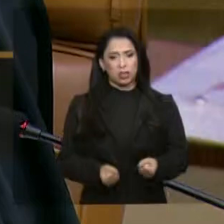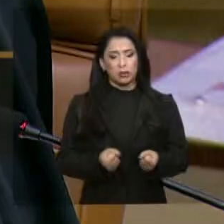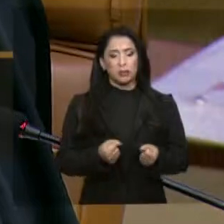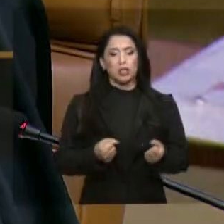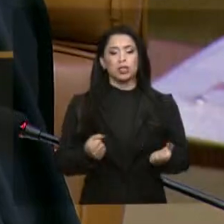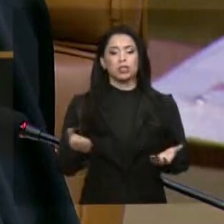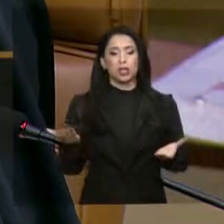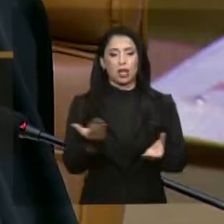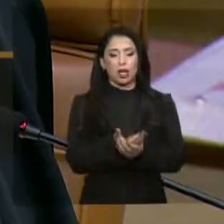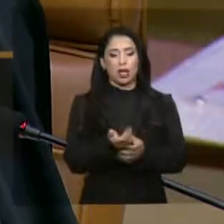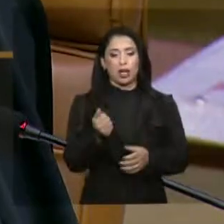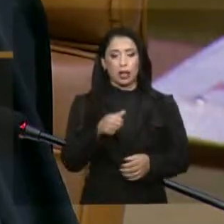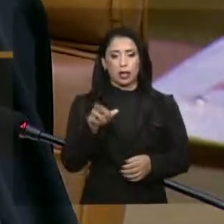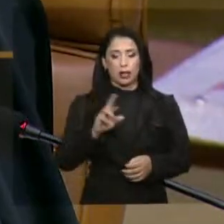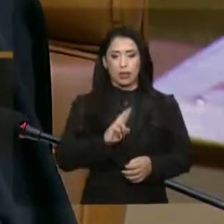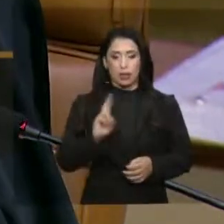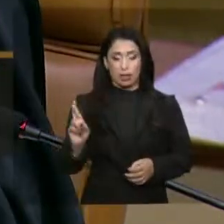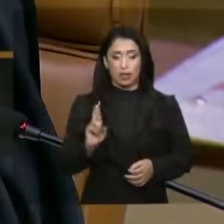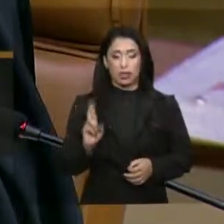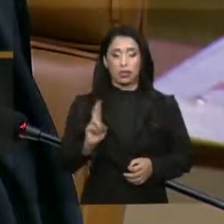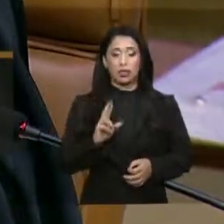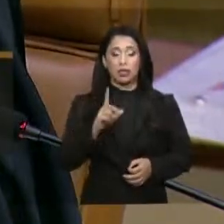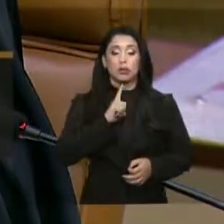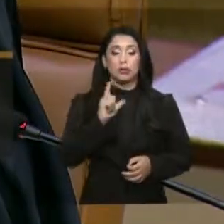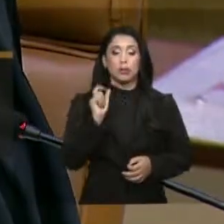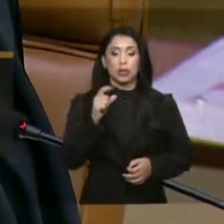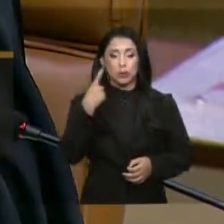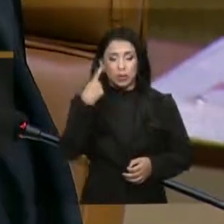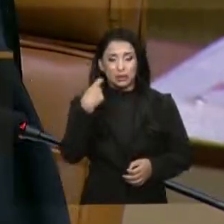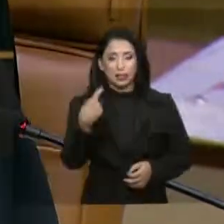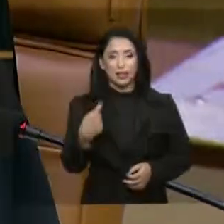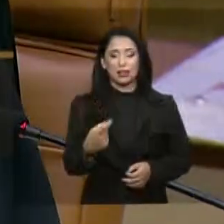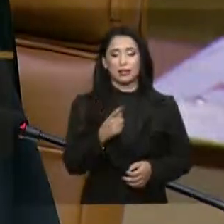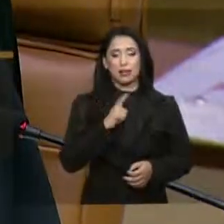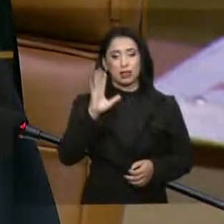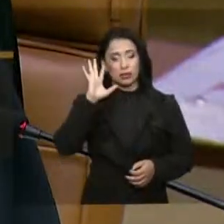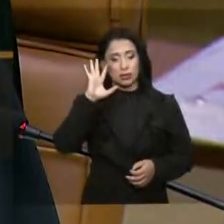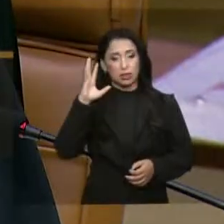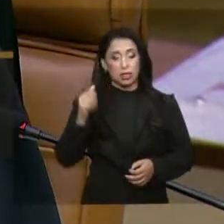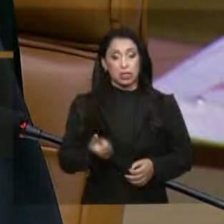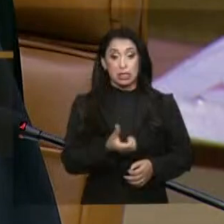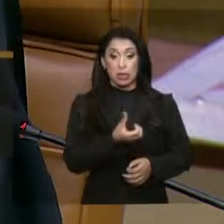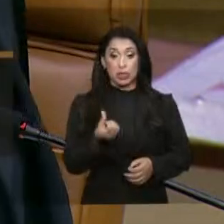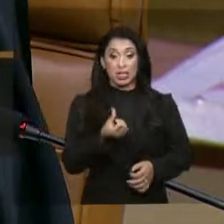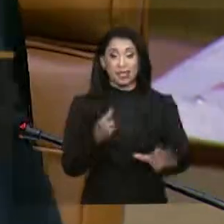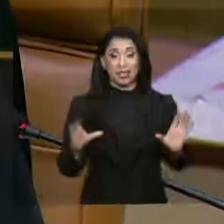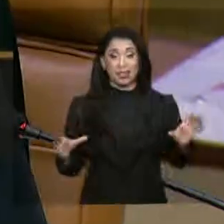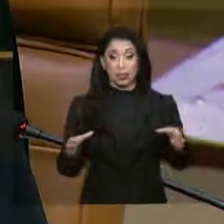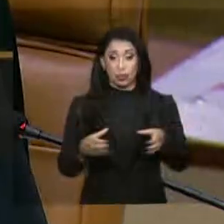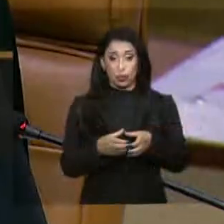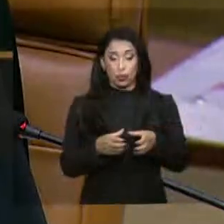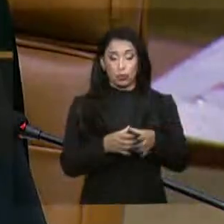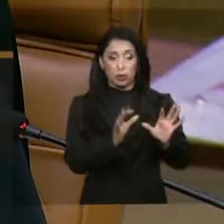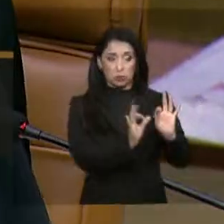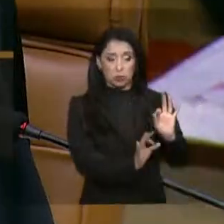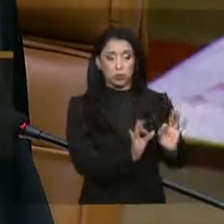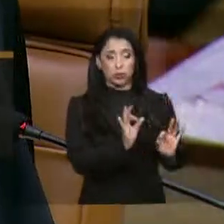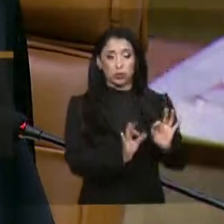ação rescisória por terceiro juridicamente interessado, decisão da sexta turma, ou ainda